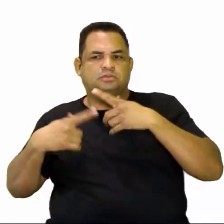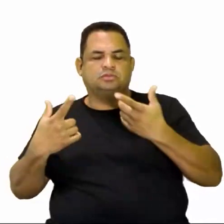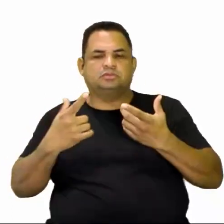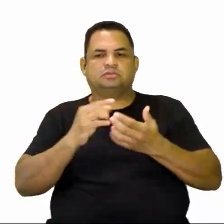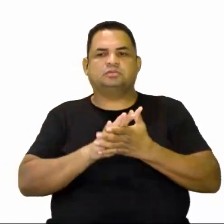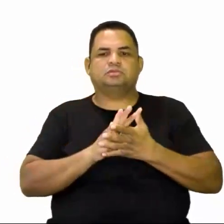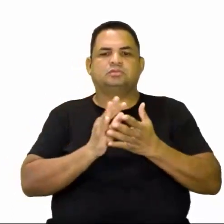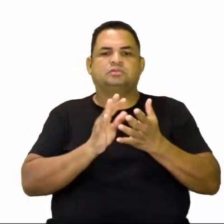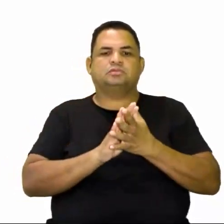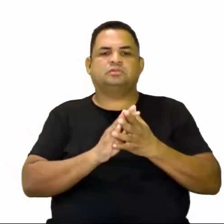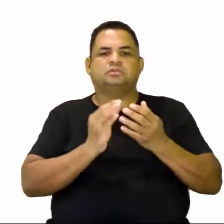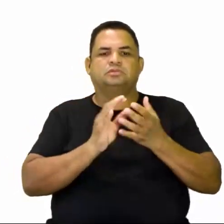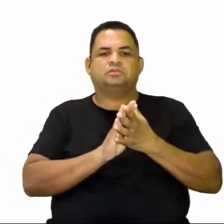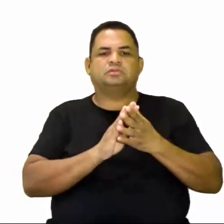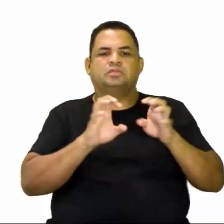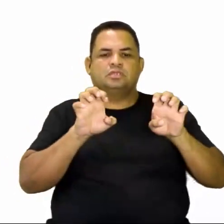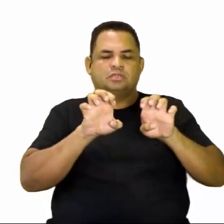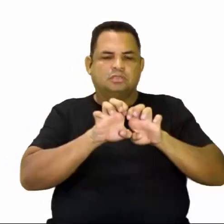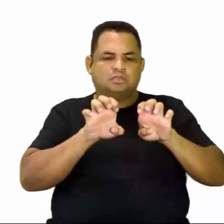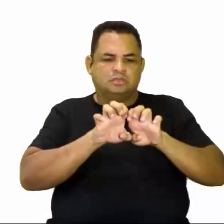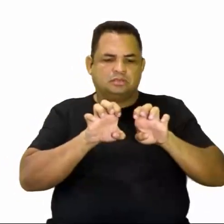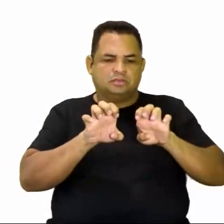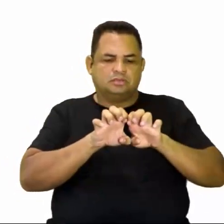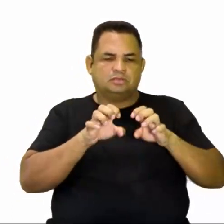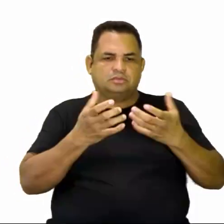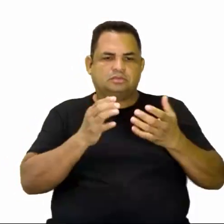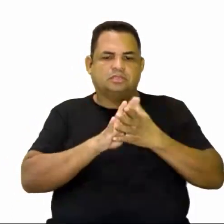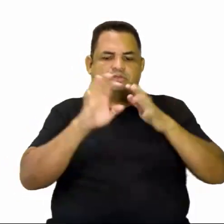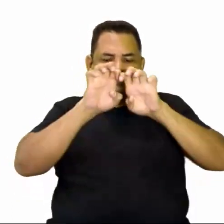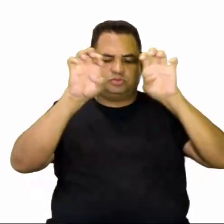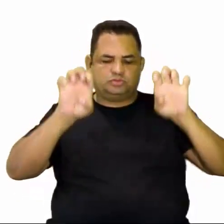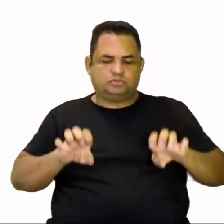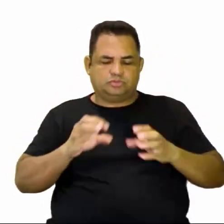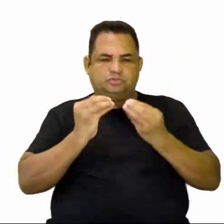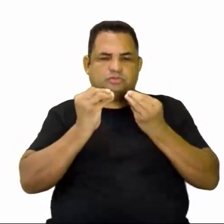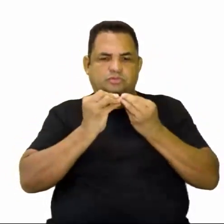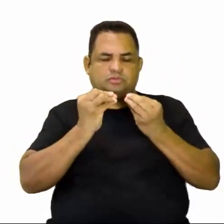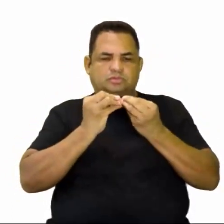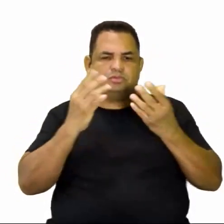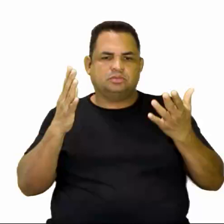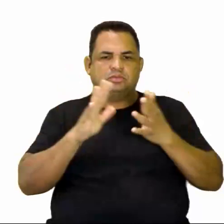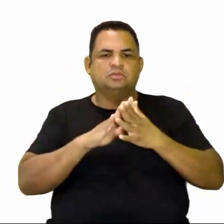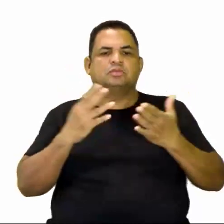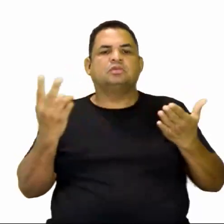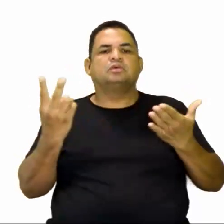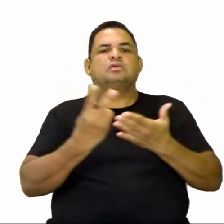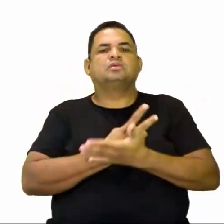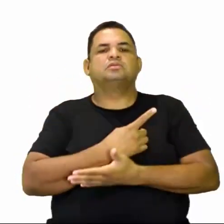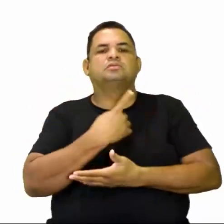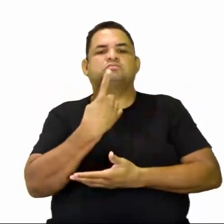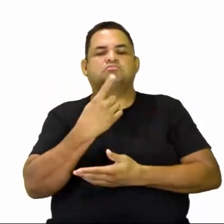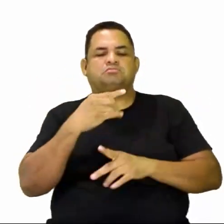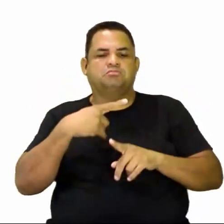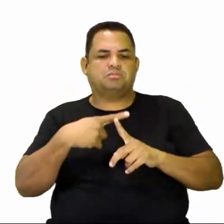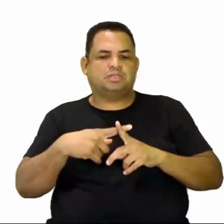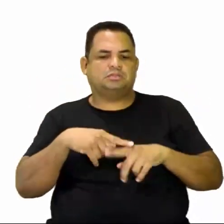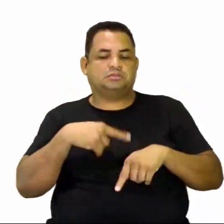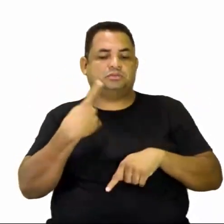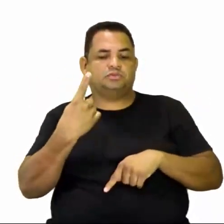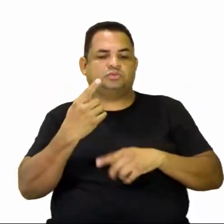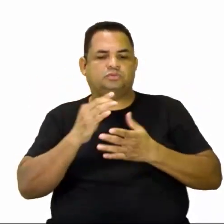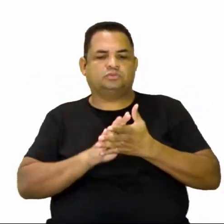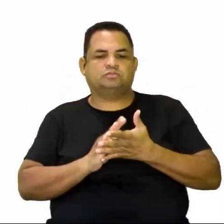que na fórmula molecular, na estrutura molecular, acontece a presença de mais de um elemento químico, tá